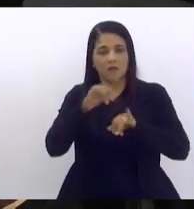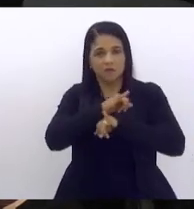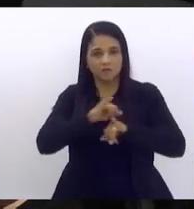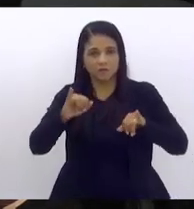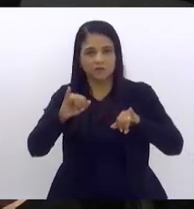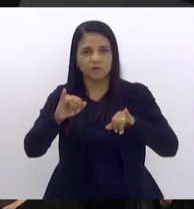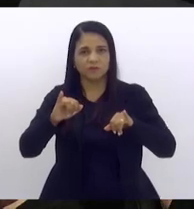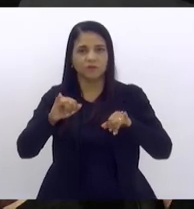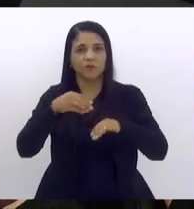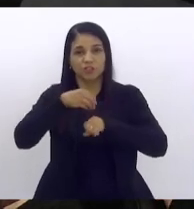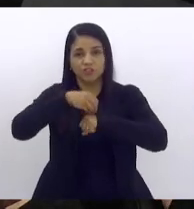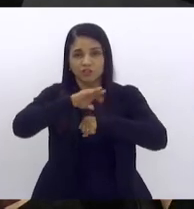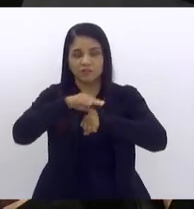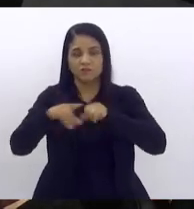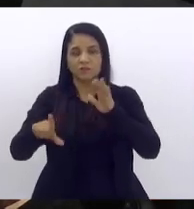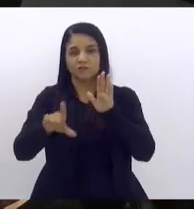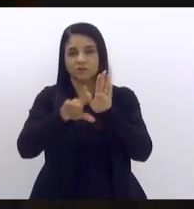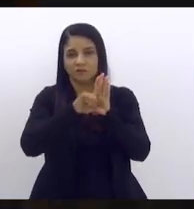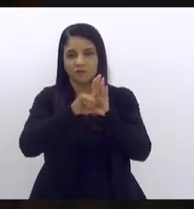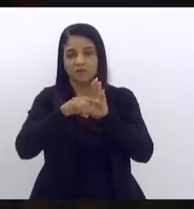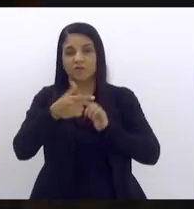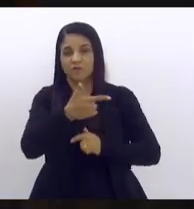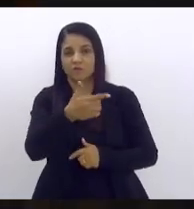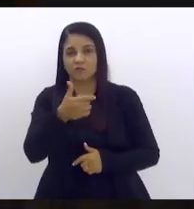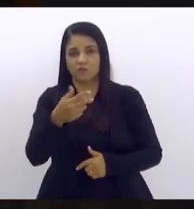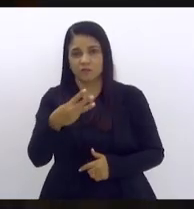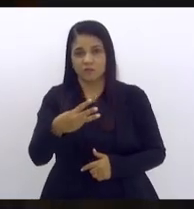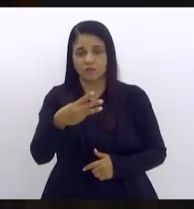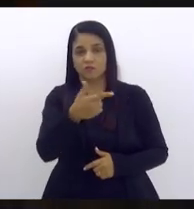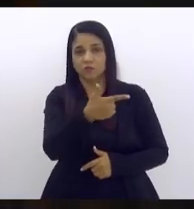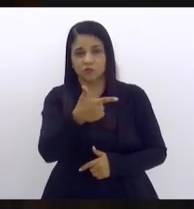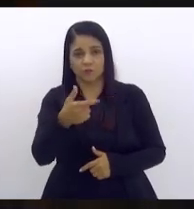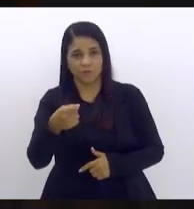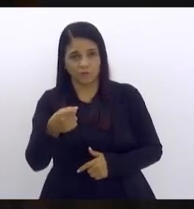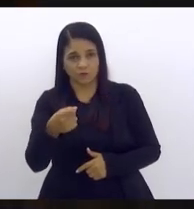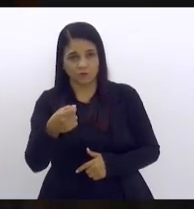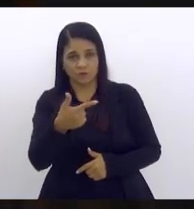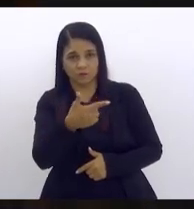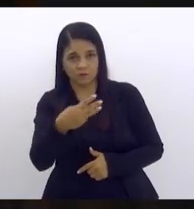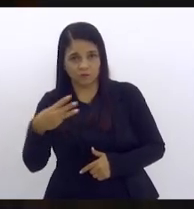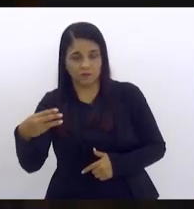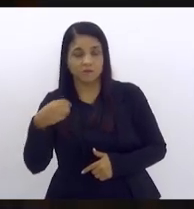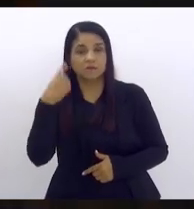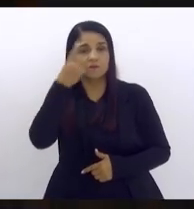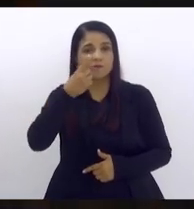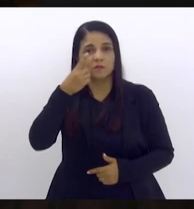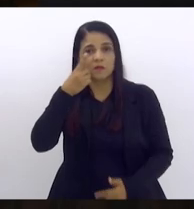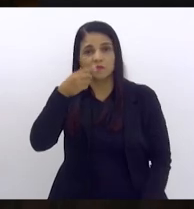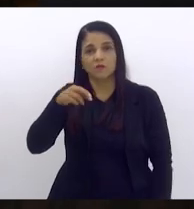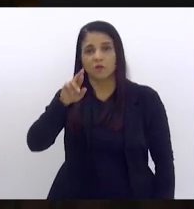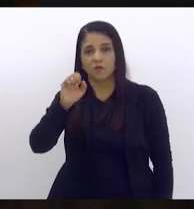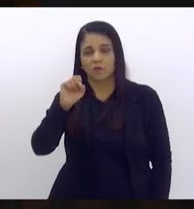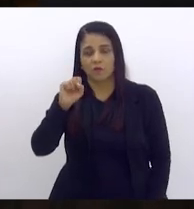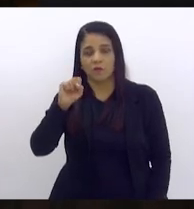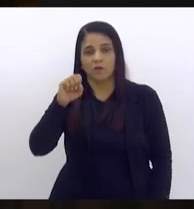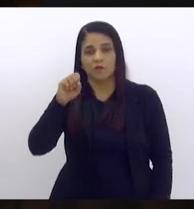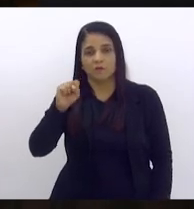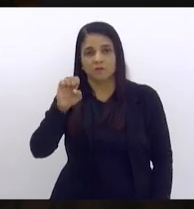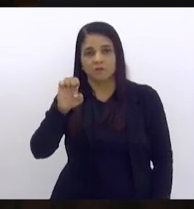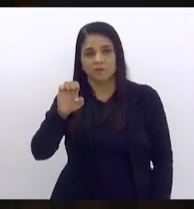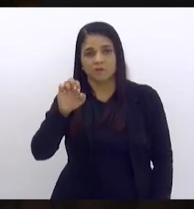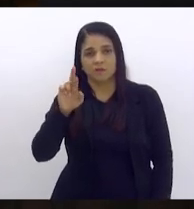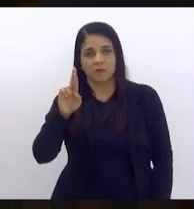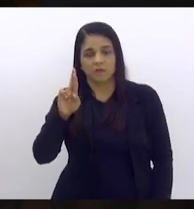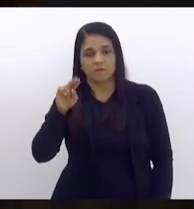Anuncio indicação legislativa número 23/2023, de autoria do deputado Rosenberg Reis. Solicito ao excelentíssimo